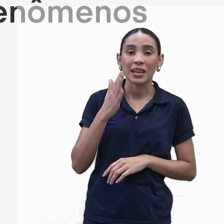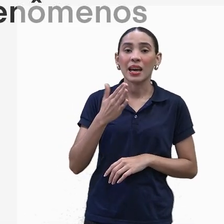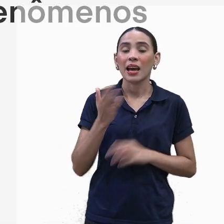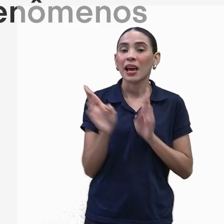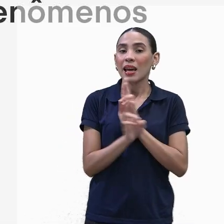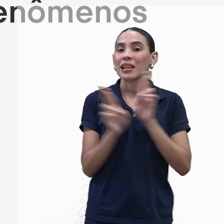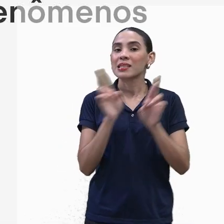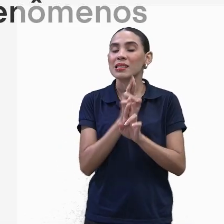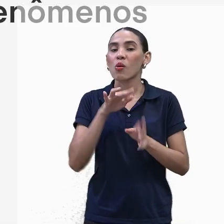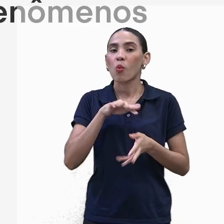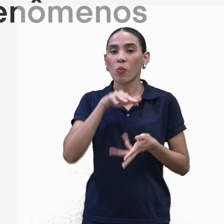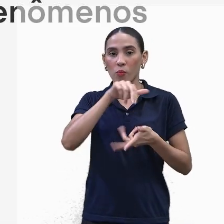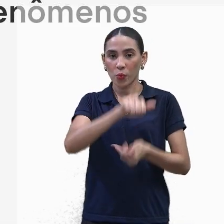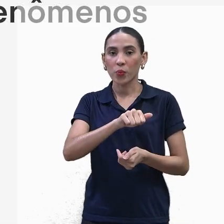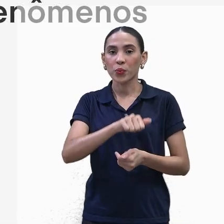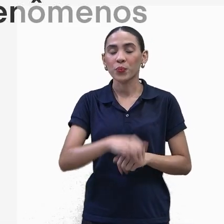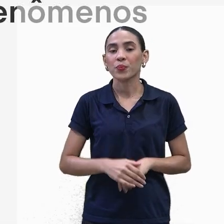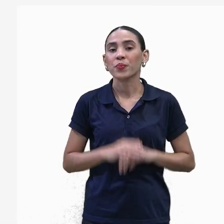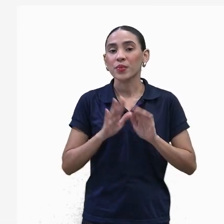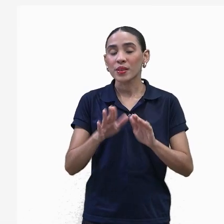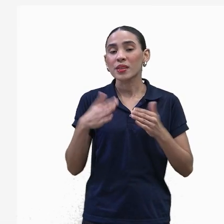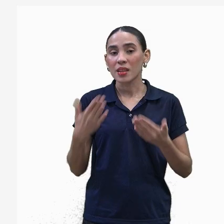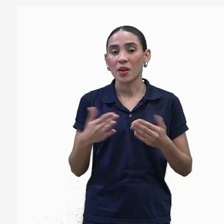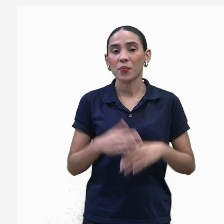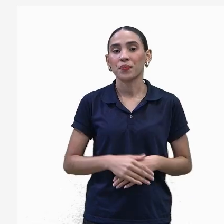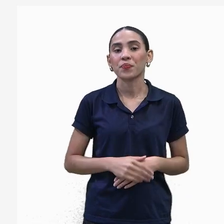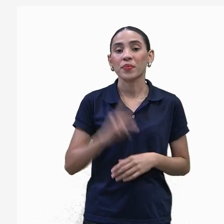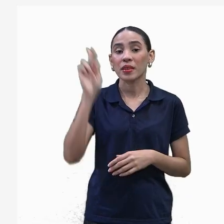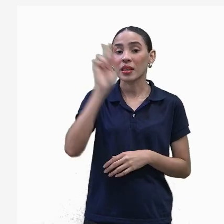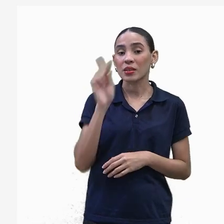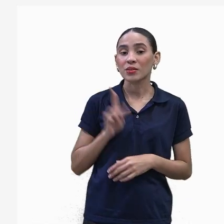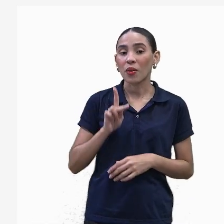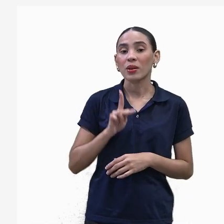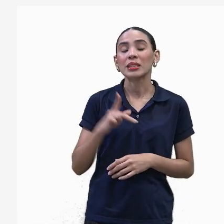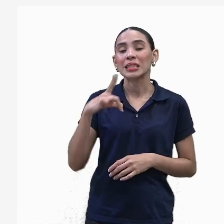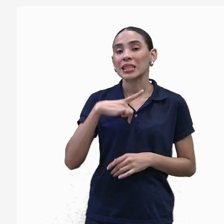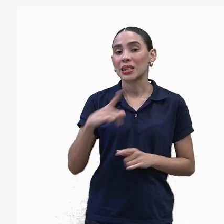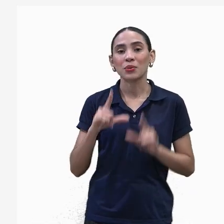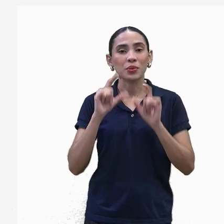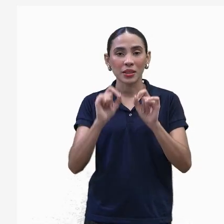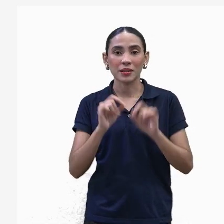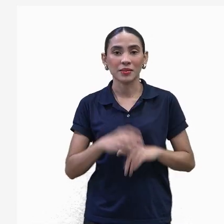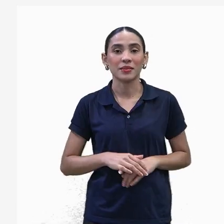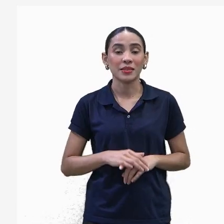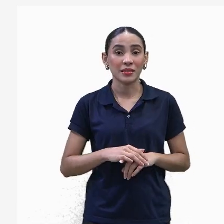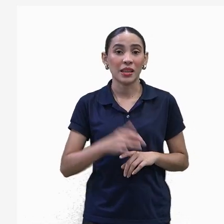relação com o mundo, tá? Então, essas histórias, elas envolvem quem?